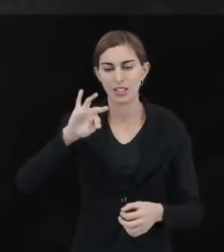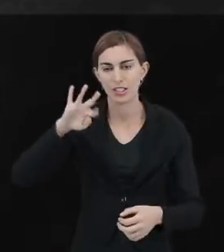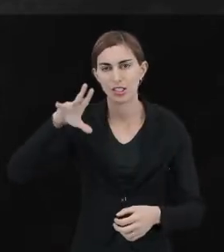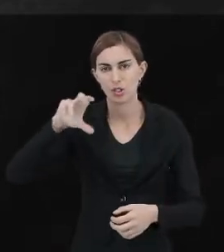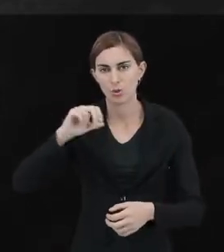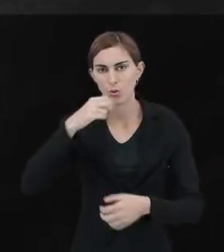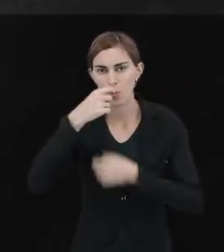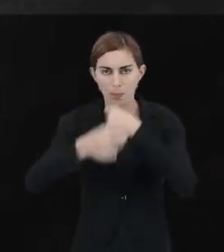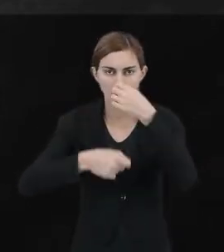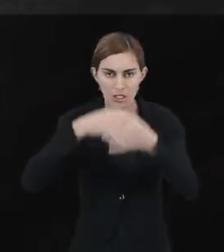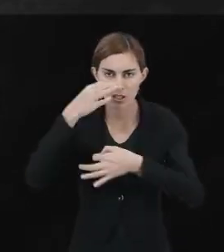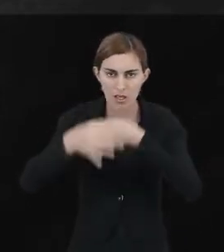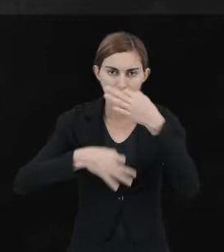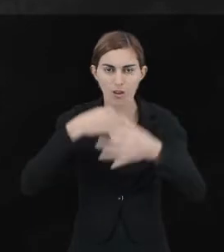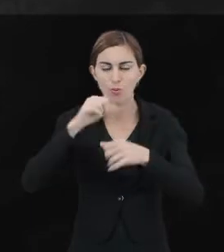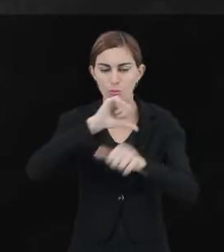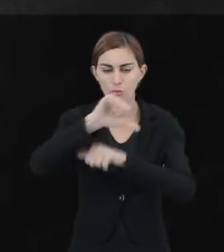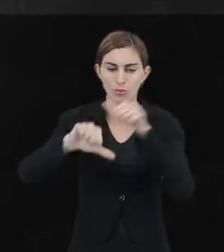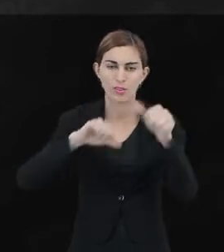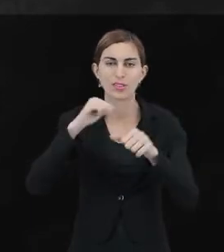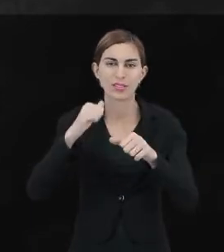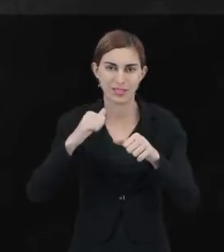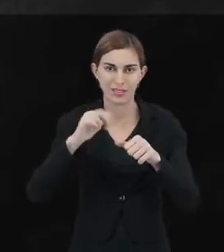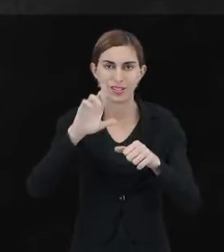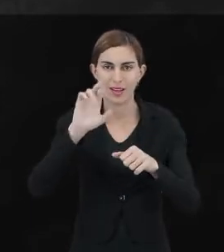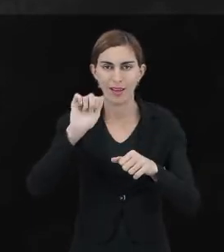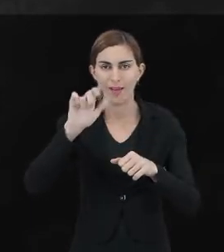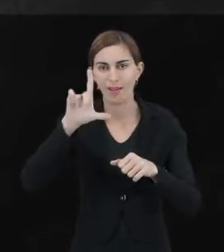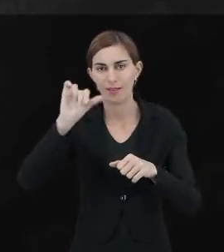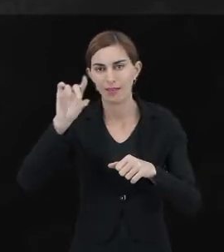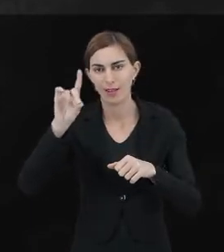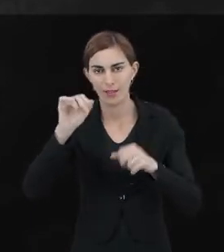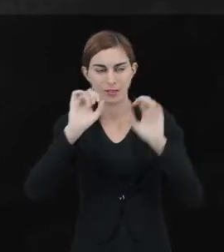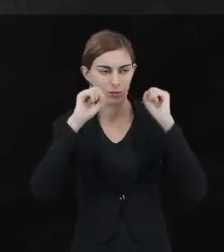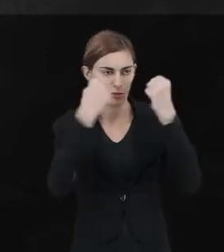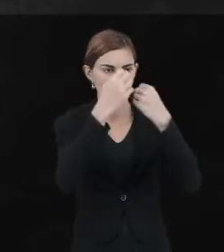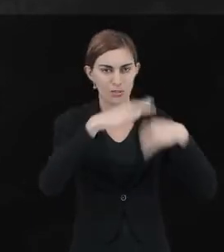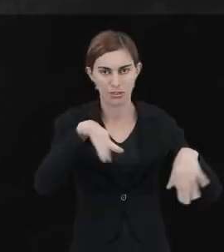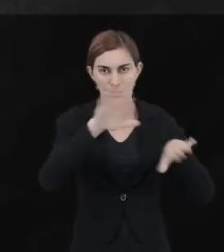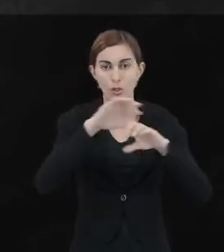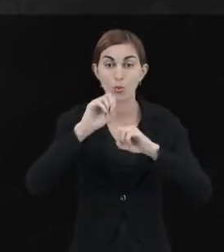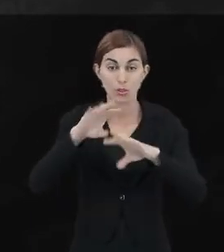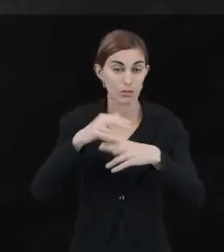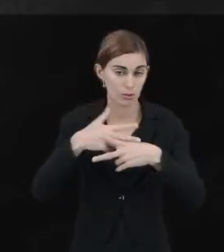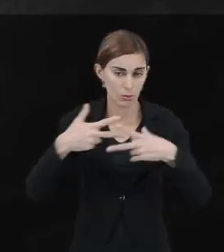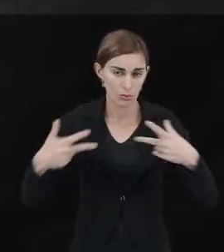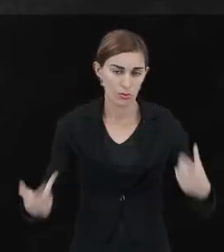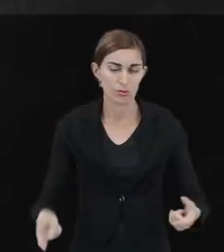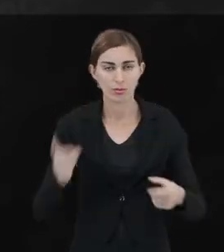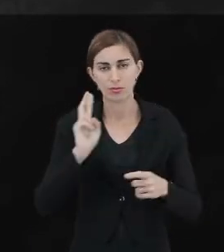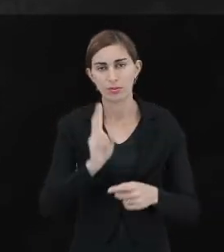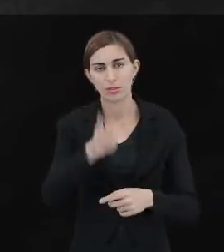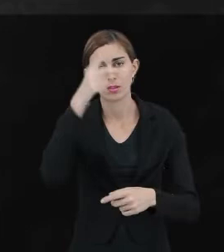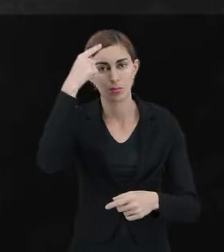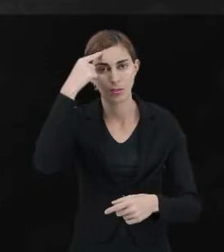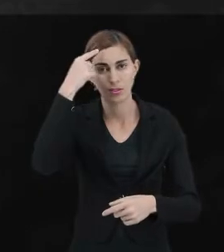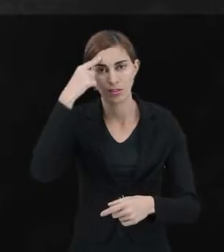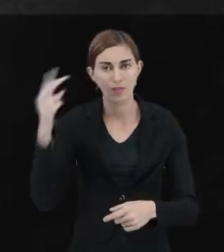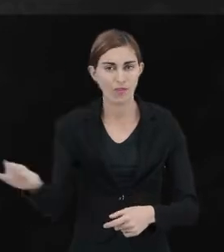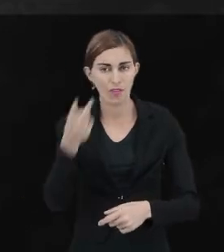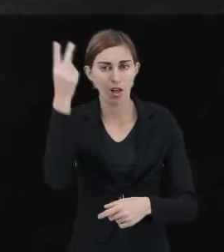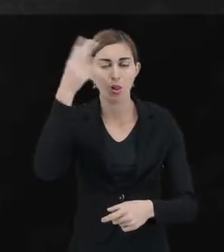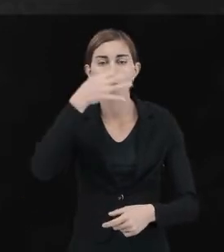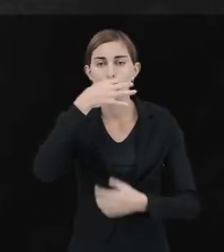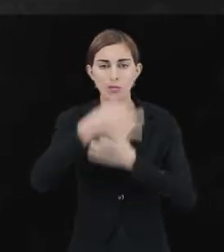o compromisso para transformar a realidade social. Educação de qualidade é sempre um juízo crítico